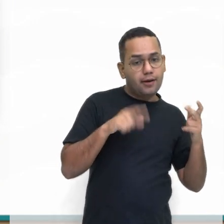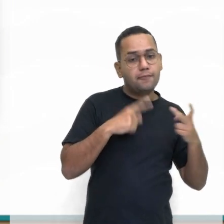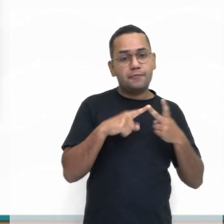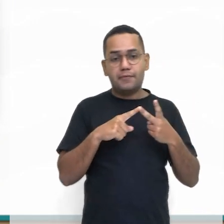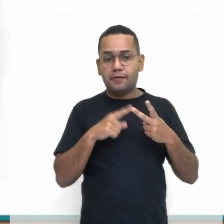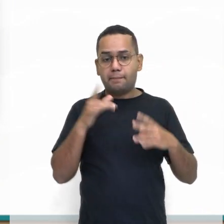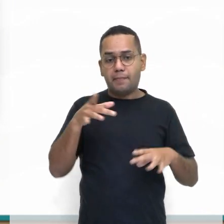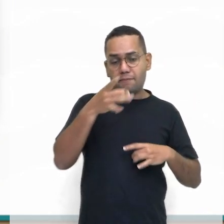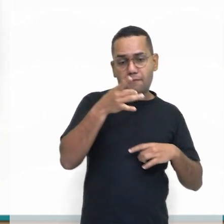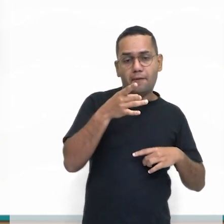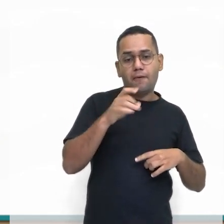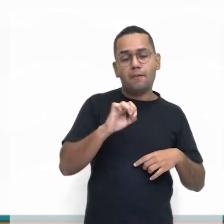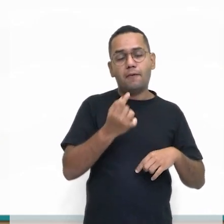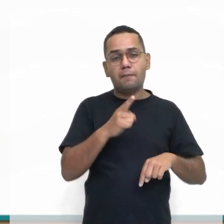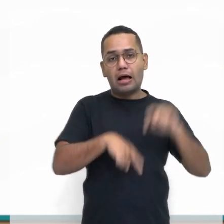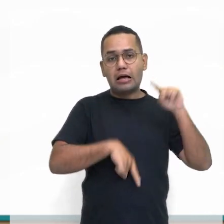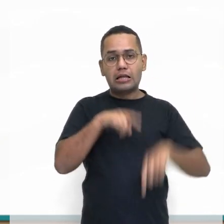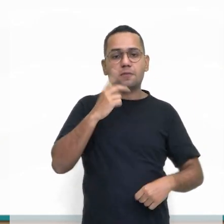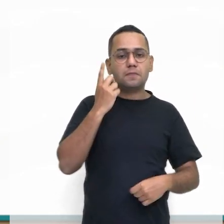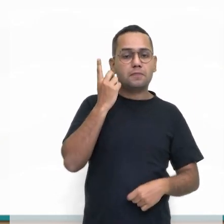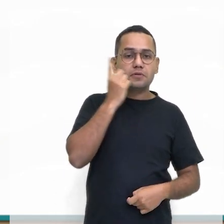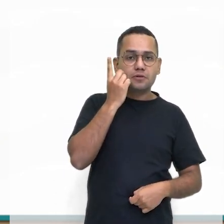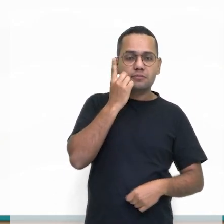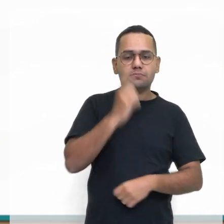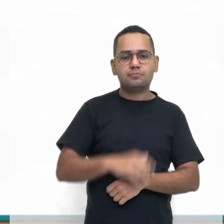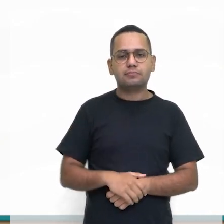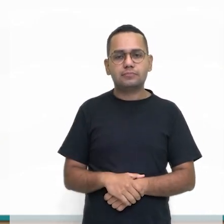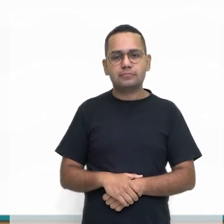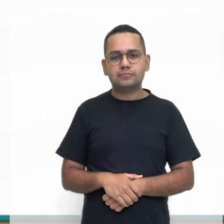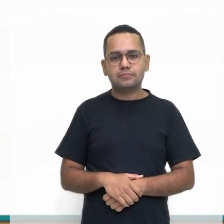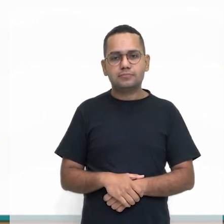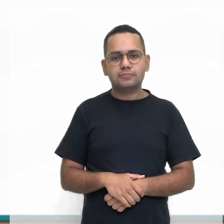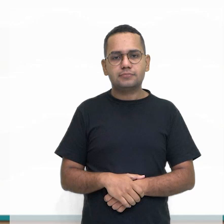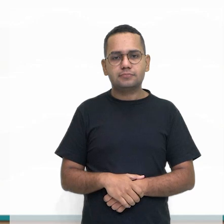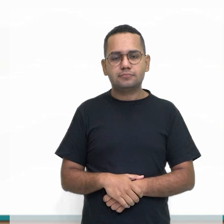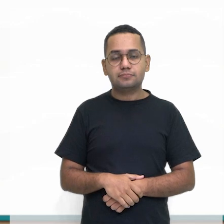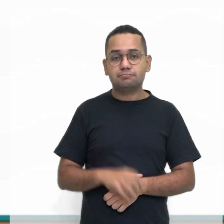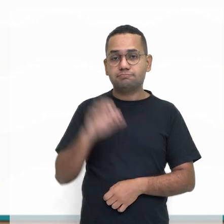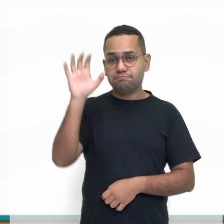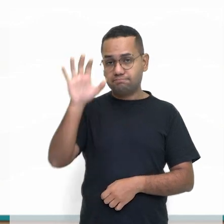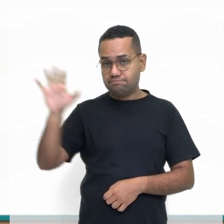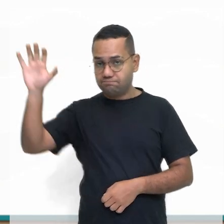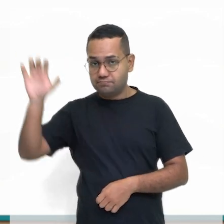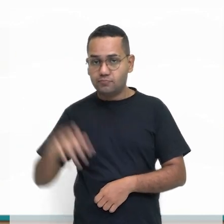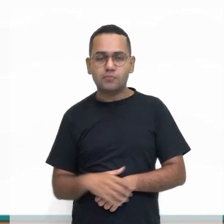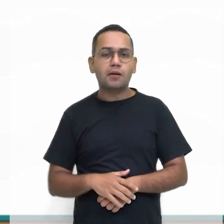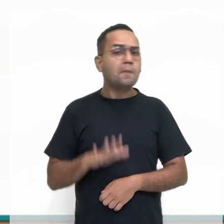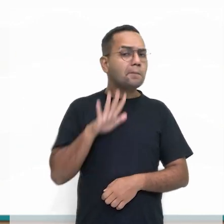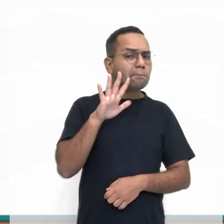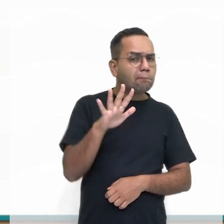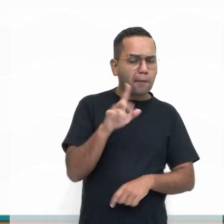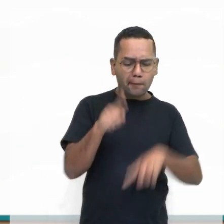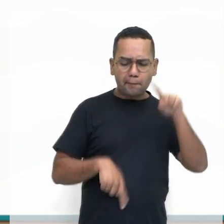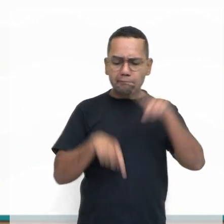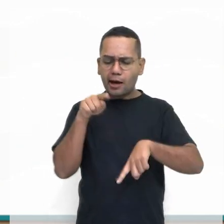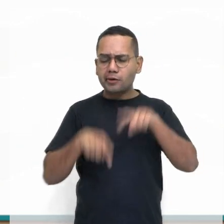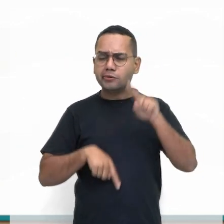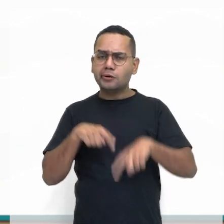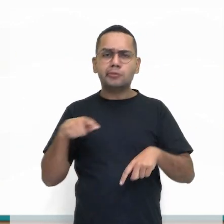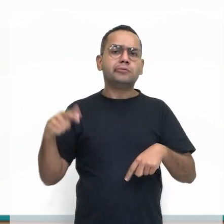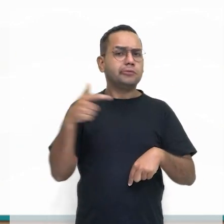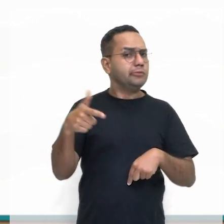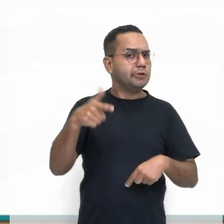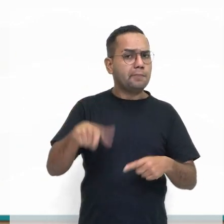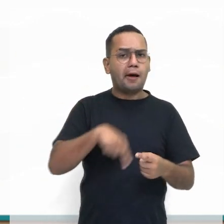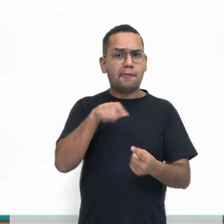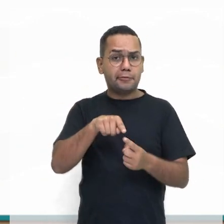cotidiano. Continuando, então, quando o objeto ele perde a sua funcionalidade, né, e aí